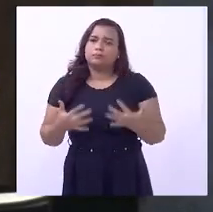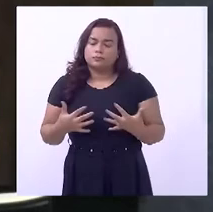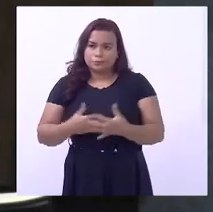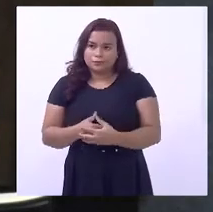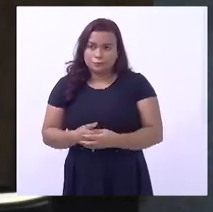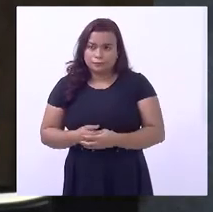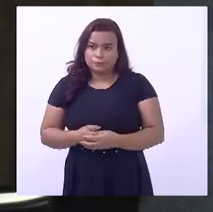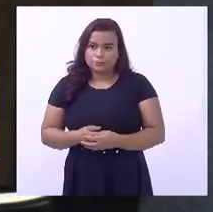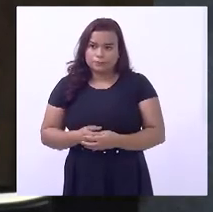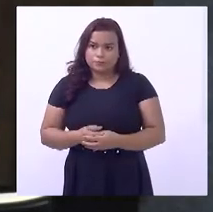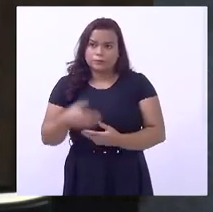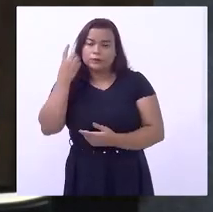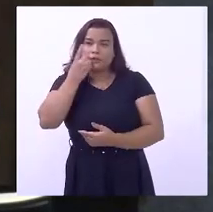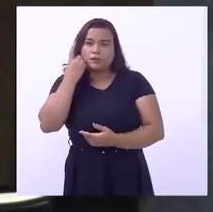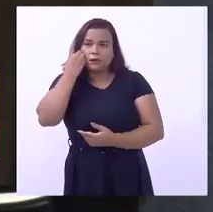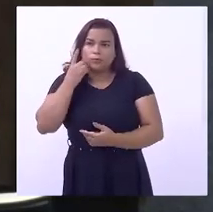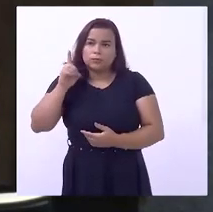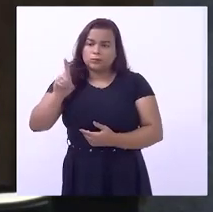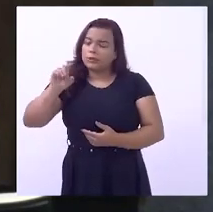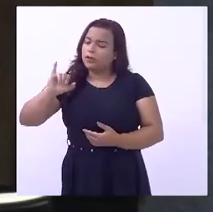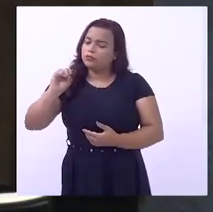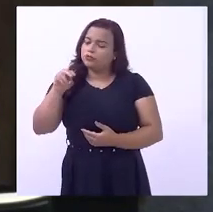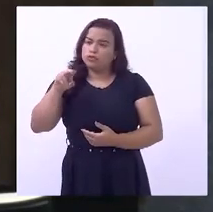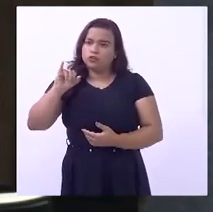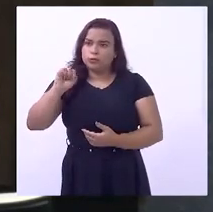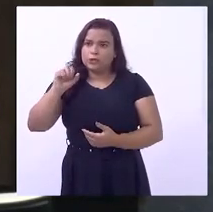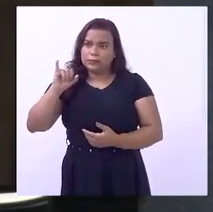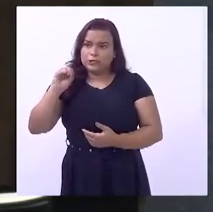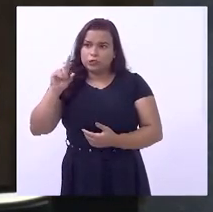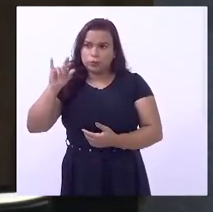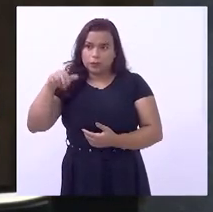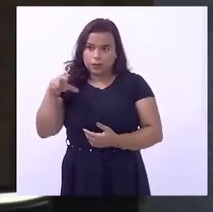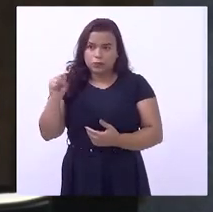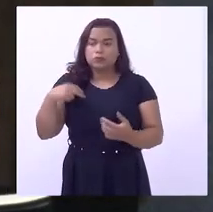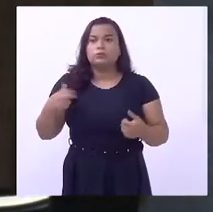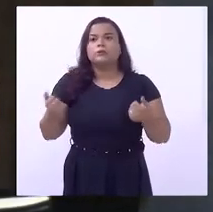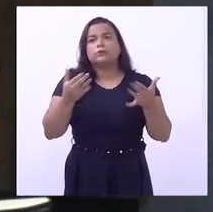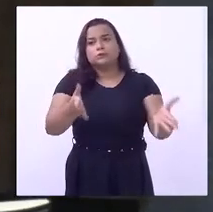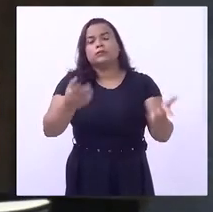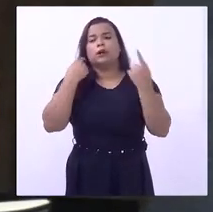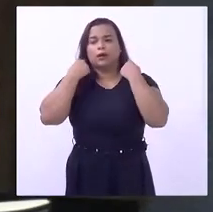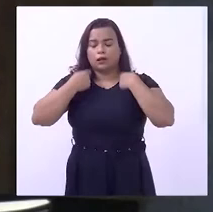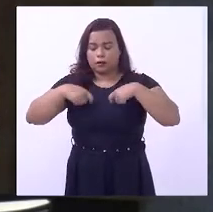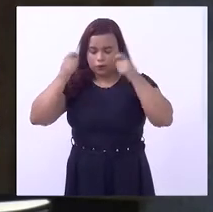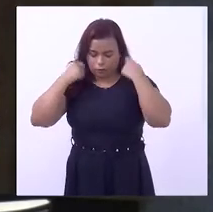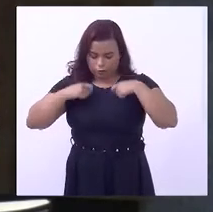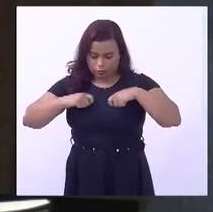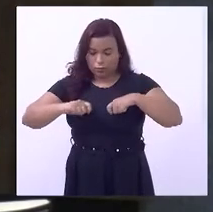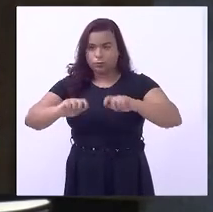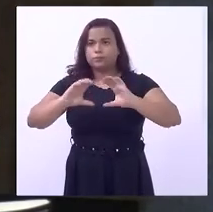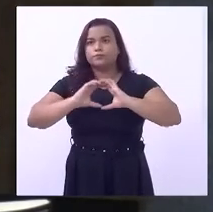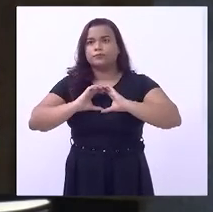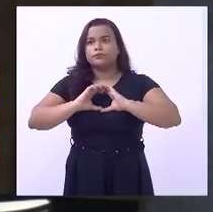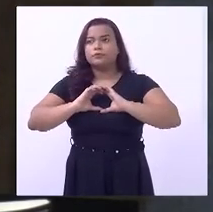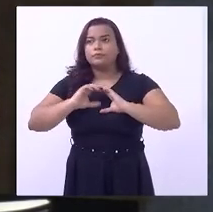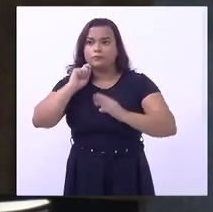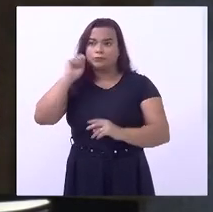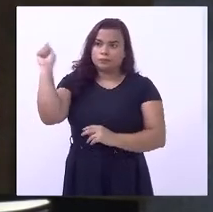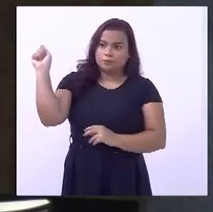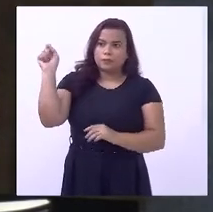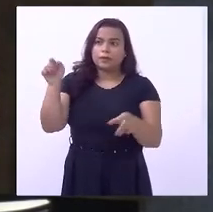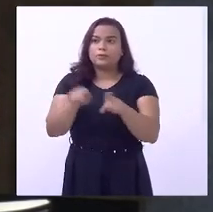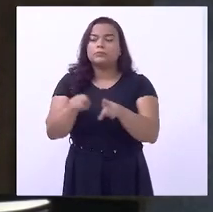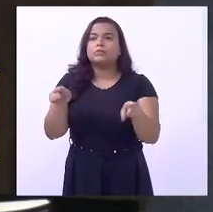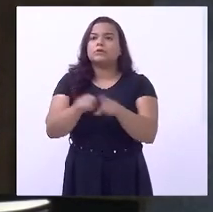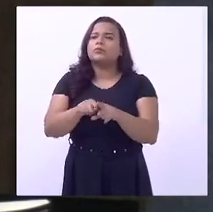O deputado Dionísio Lins está concedendo a medalha Tiradentes e o respectivo